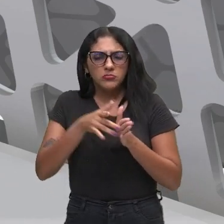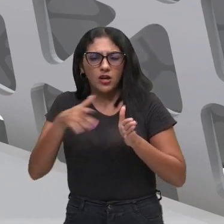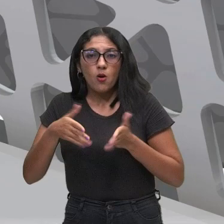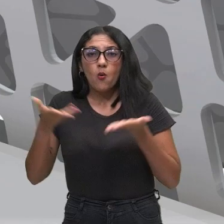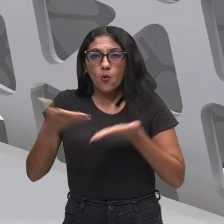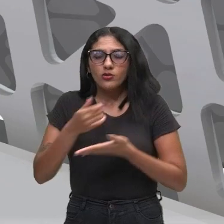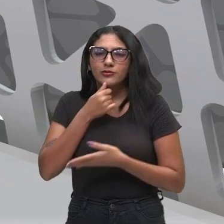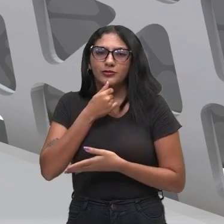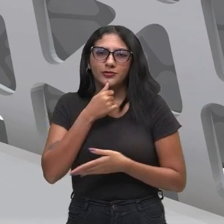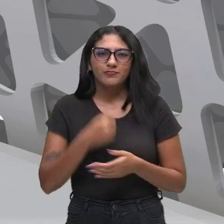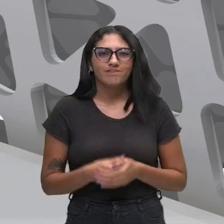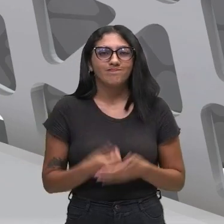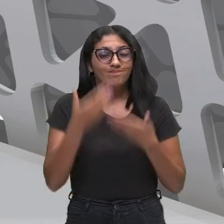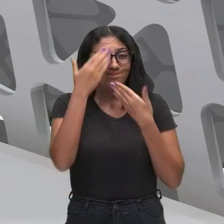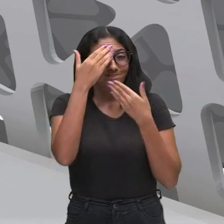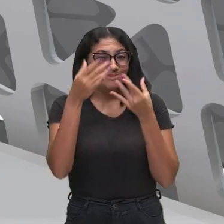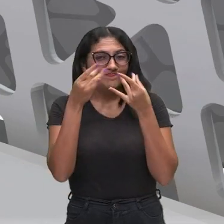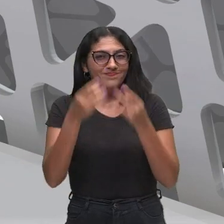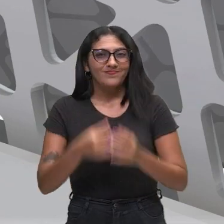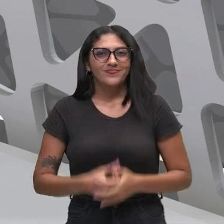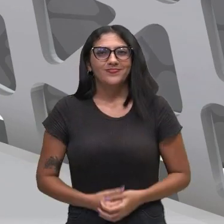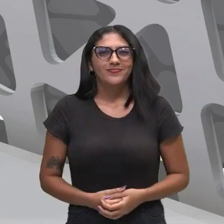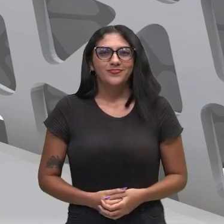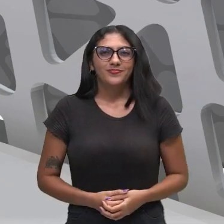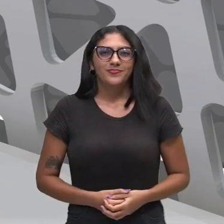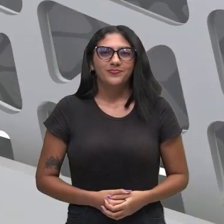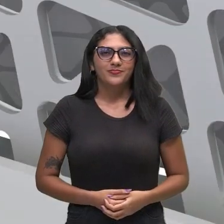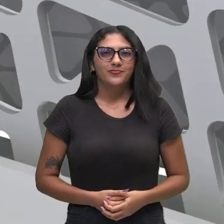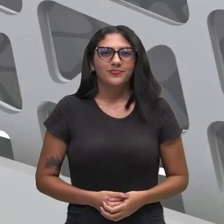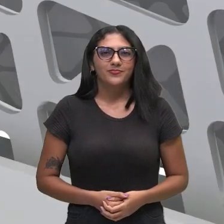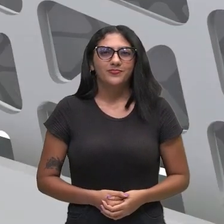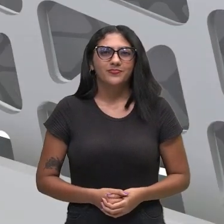bom? Obrigado pela atenção de vocês.